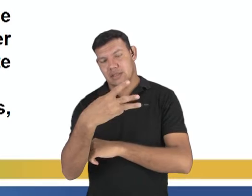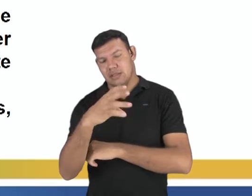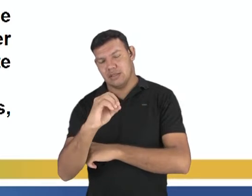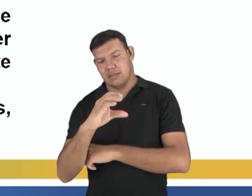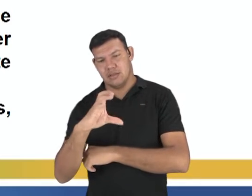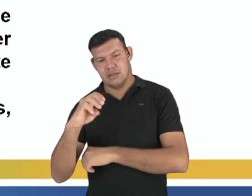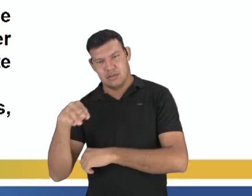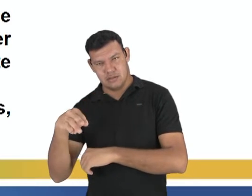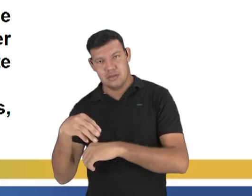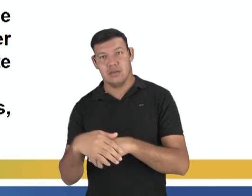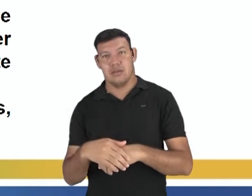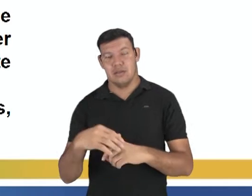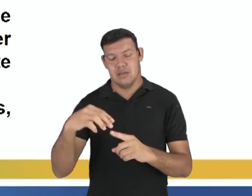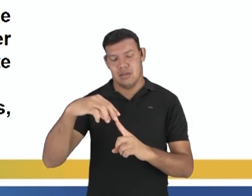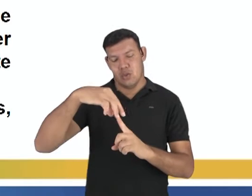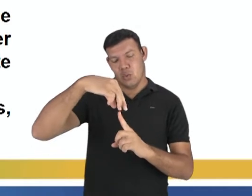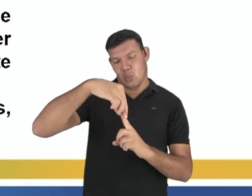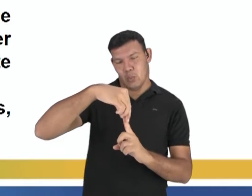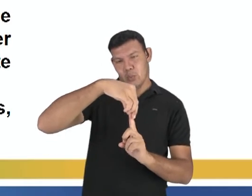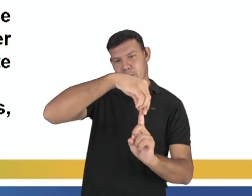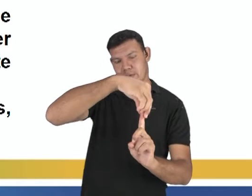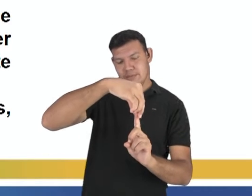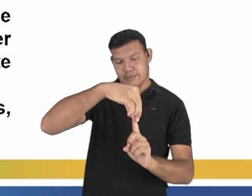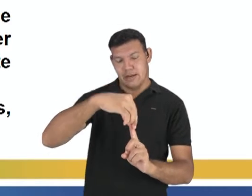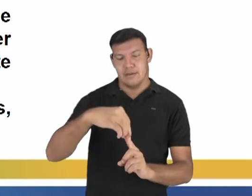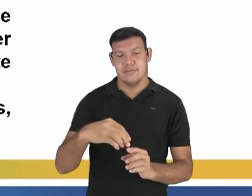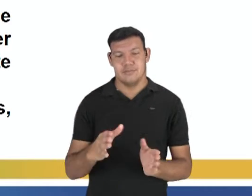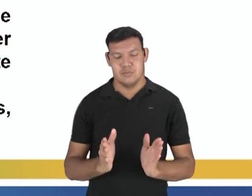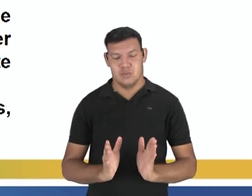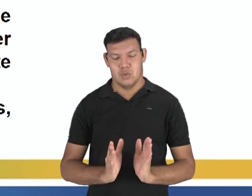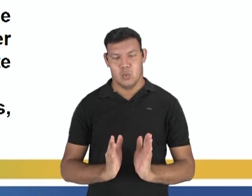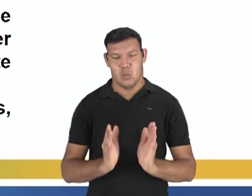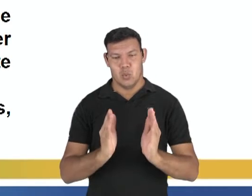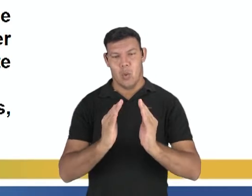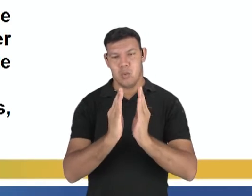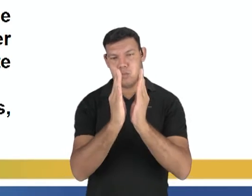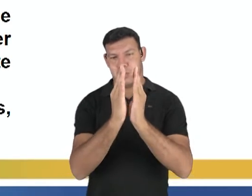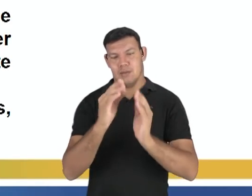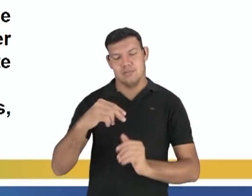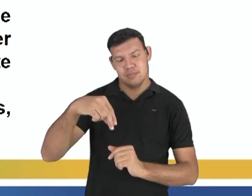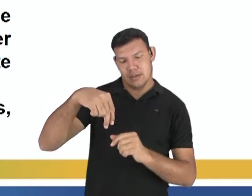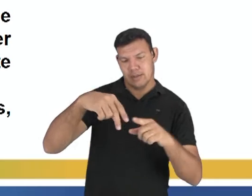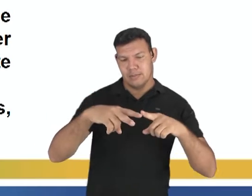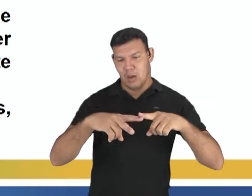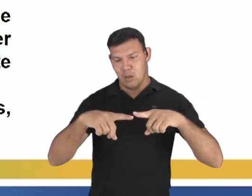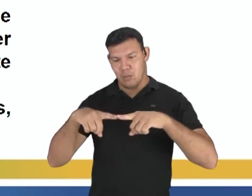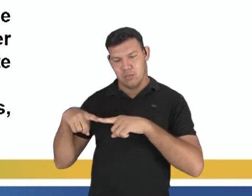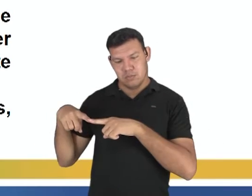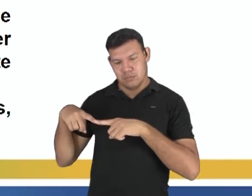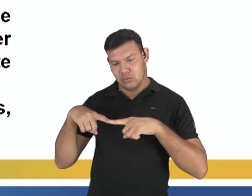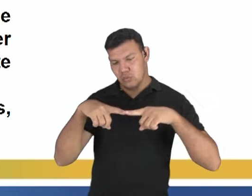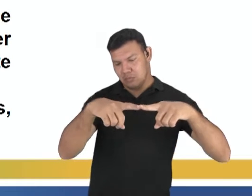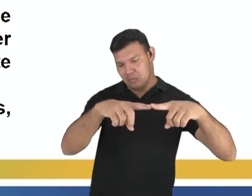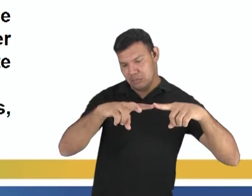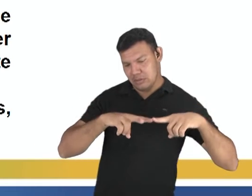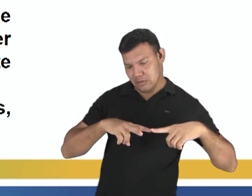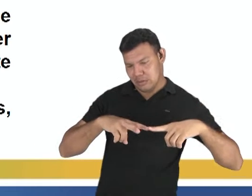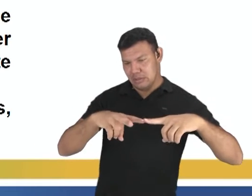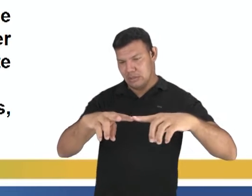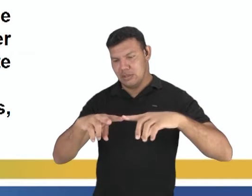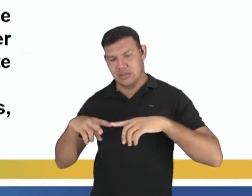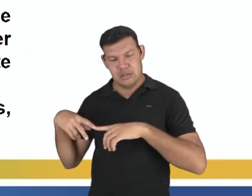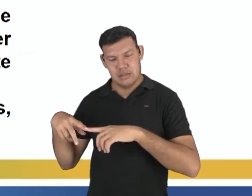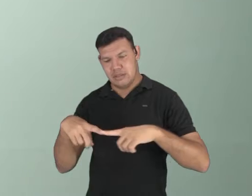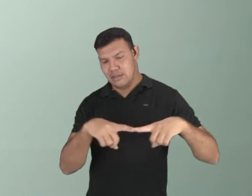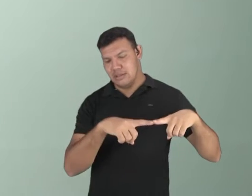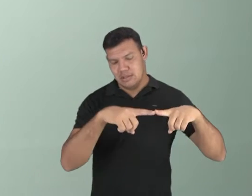caneta. A garrafa deve ser posta no chão e, com os barbantes esticados, a equipe deve colocar a caneta dentro